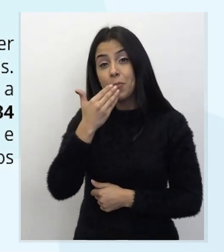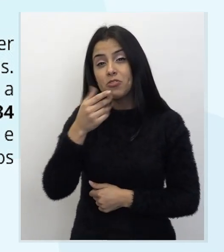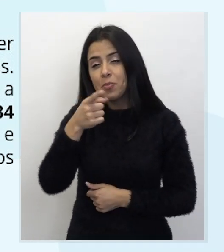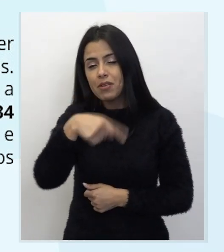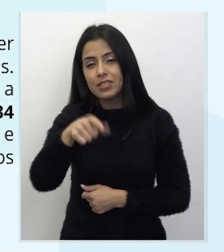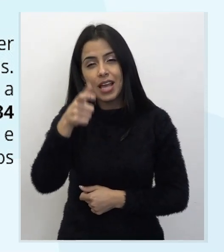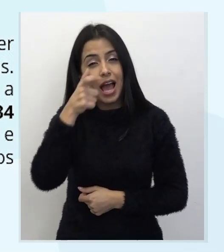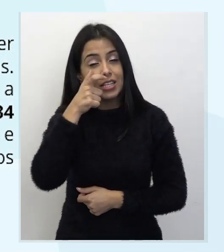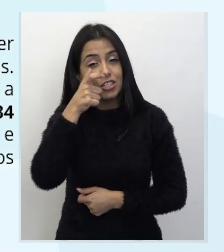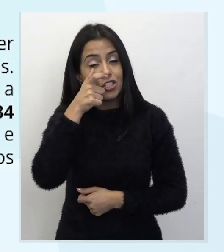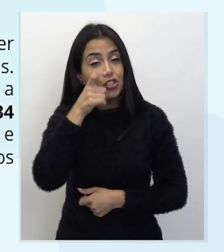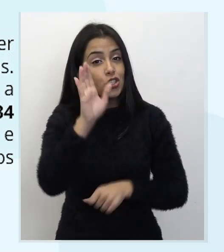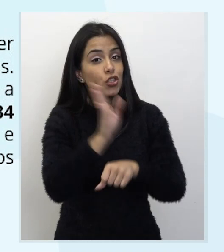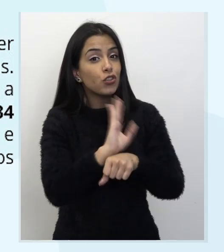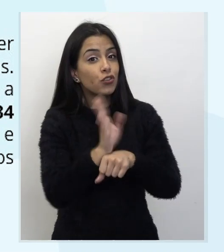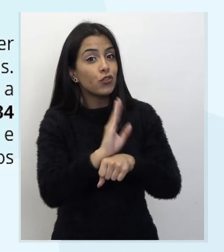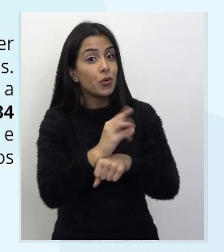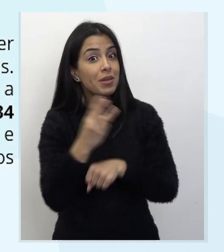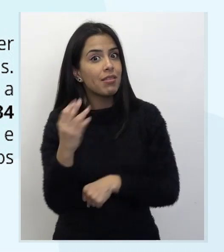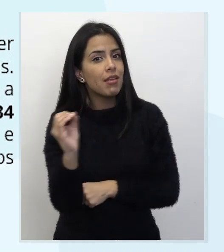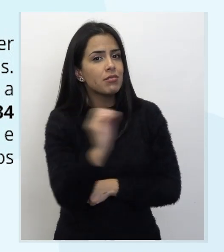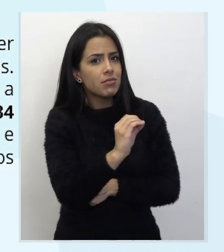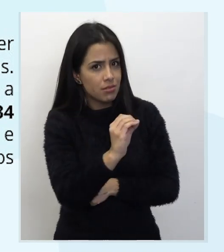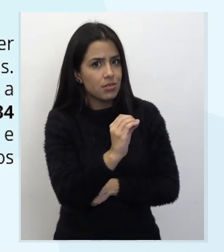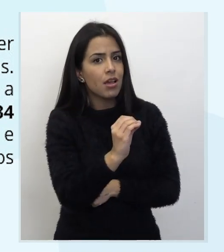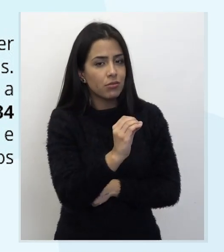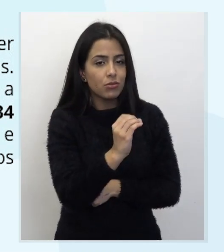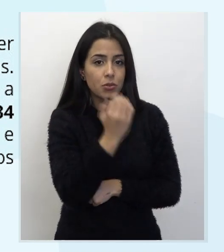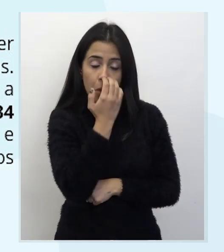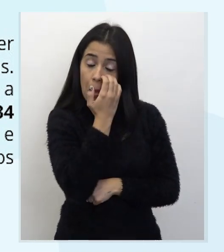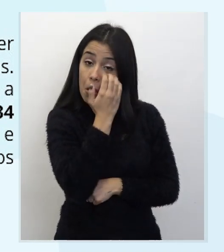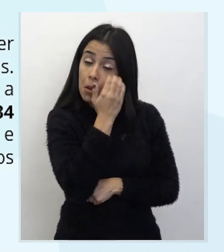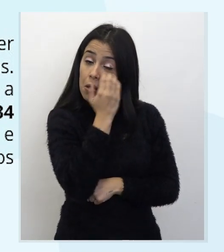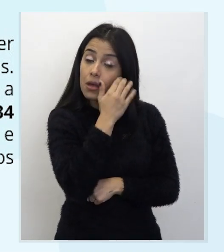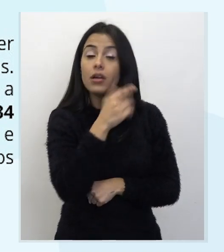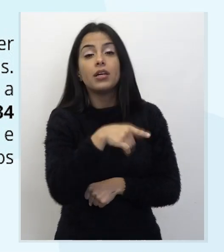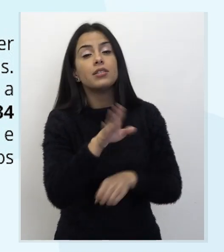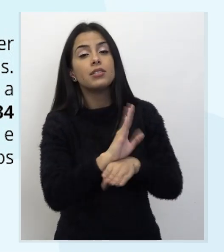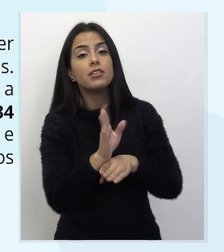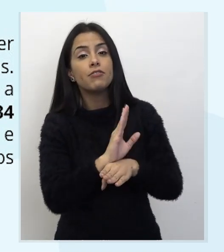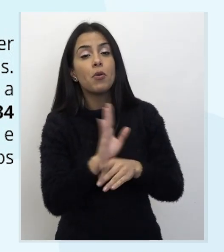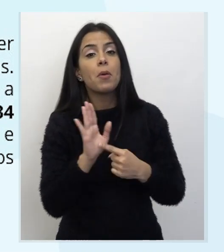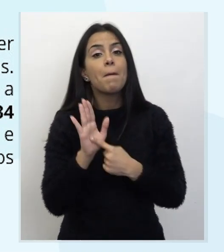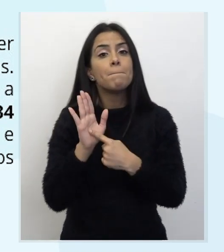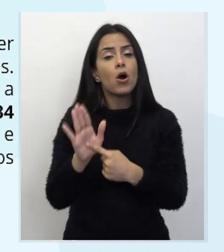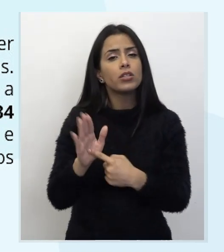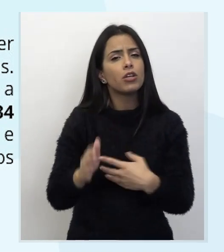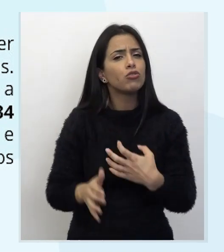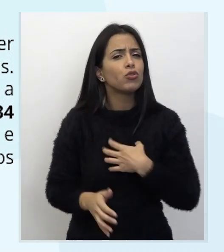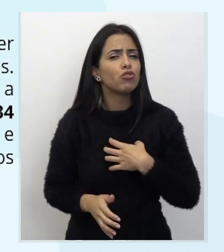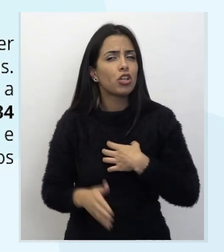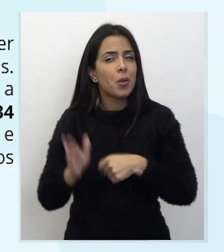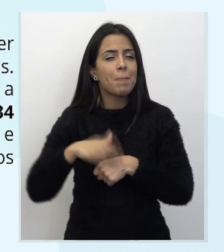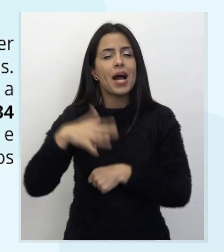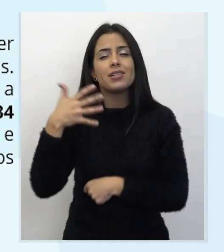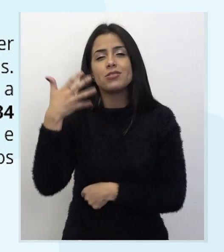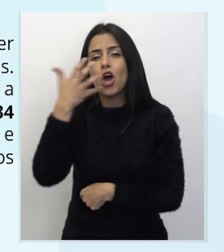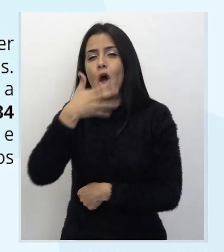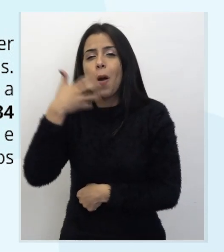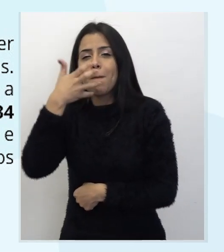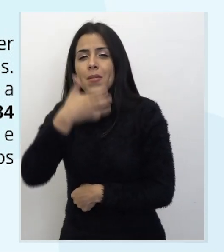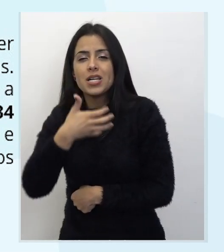filme 300, né? E esse filme 300 mostra ali uma versão romanceada, claro, da Batalha